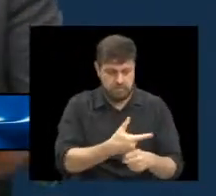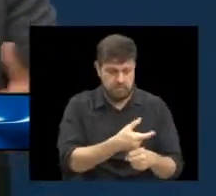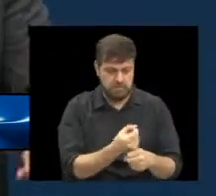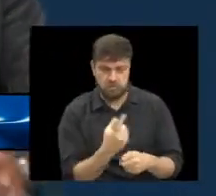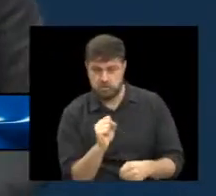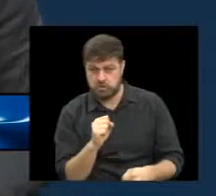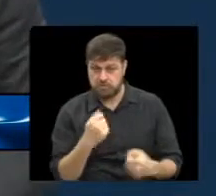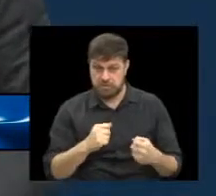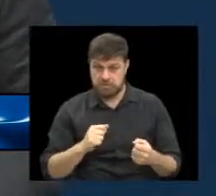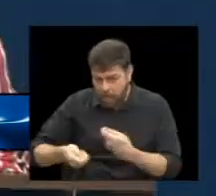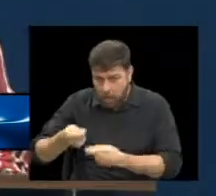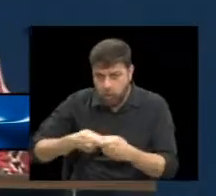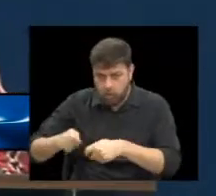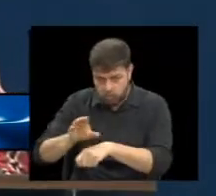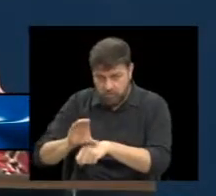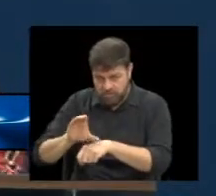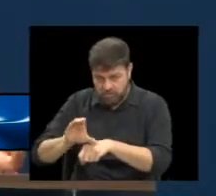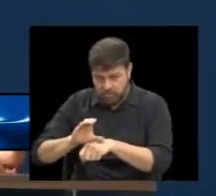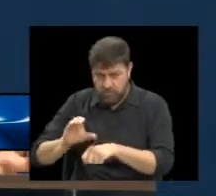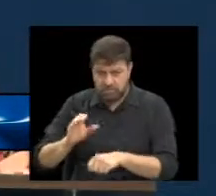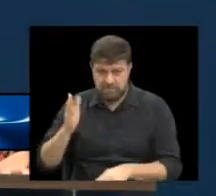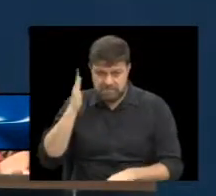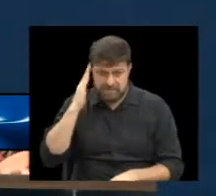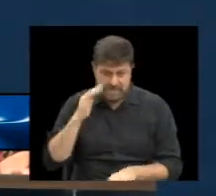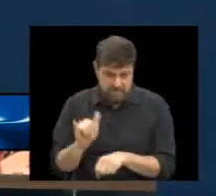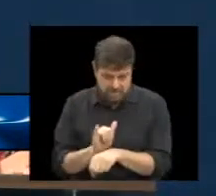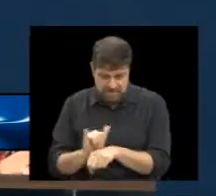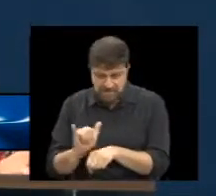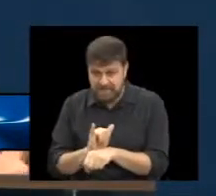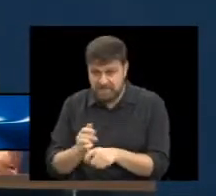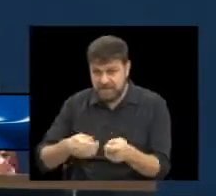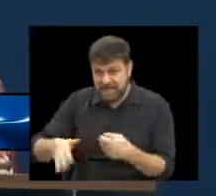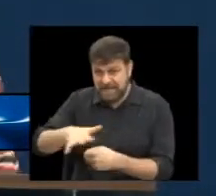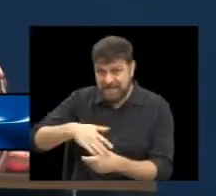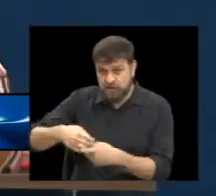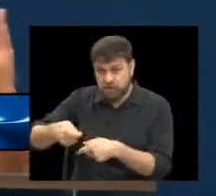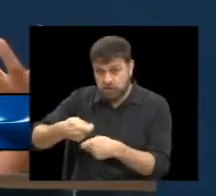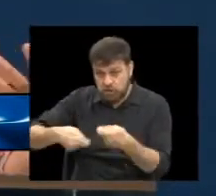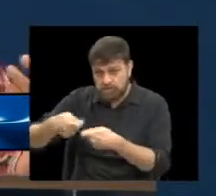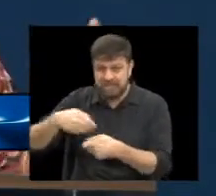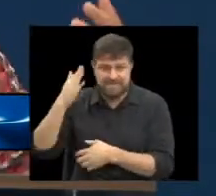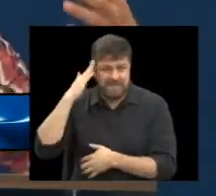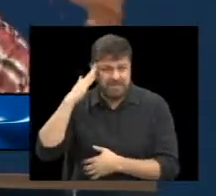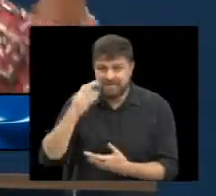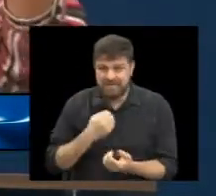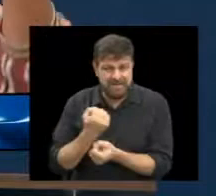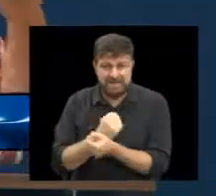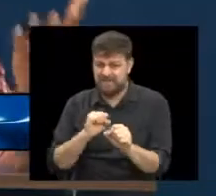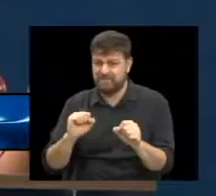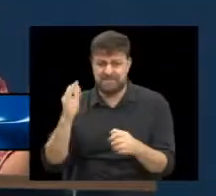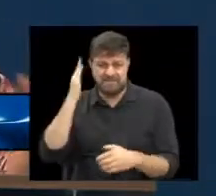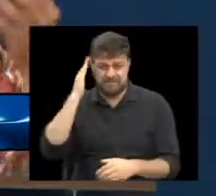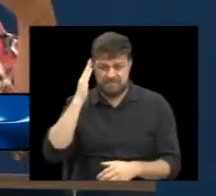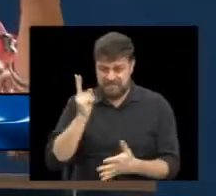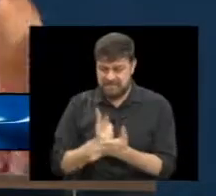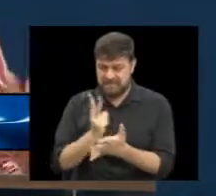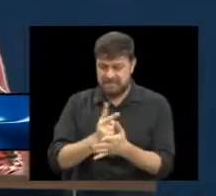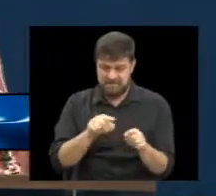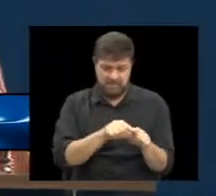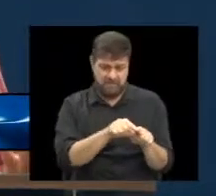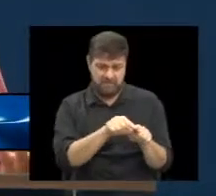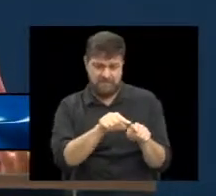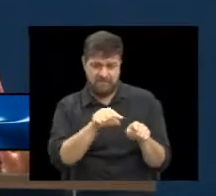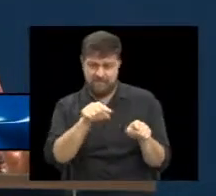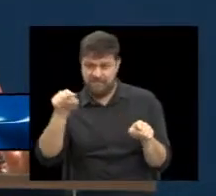é isso, aquilo. Não dá. De acordo com a Mariana Conte, a prefeitura assusta a população quando faz uma previsão que